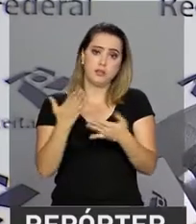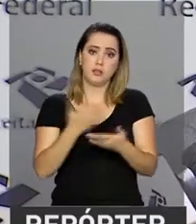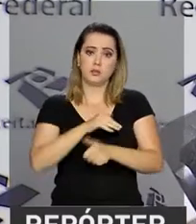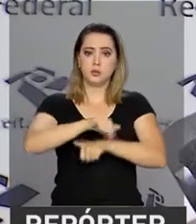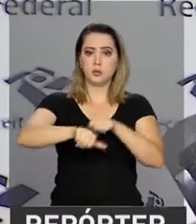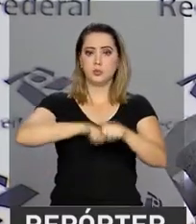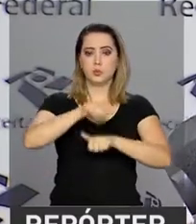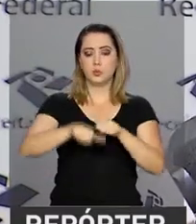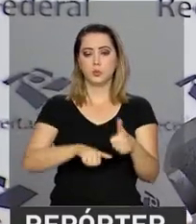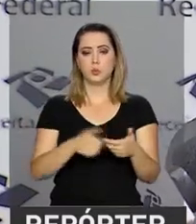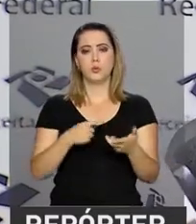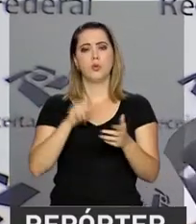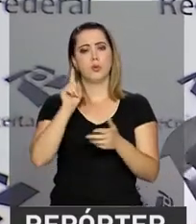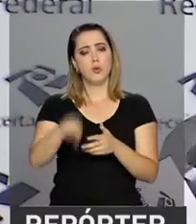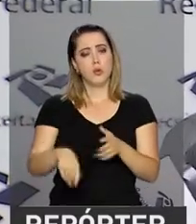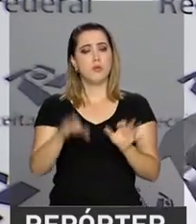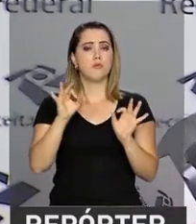acontece,